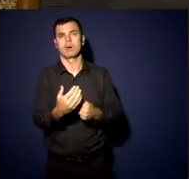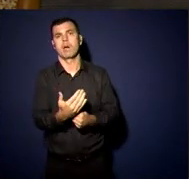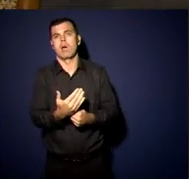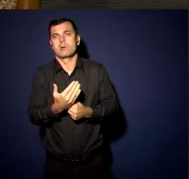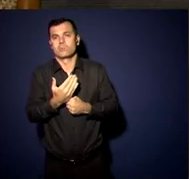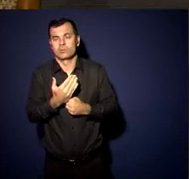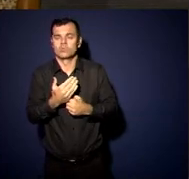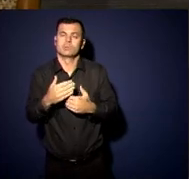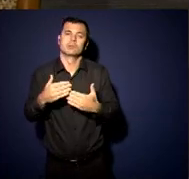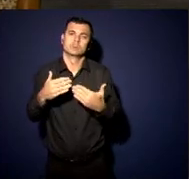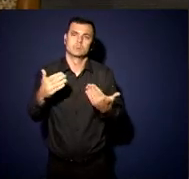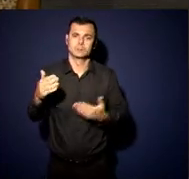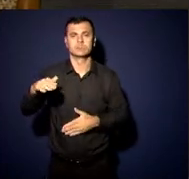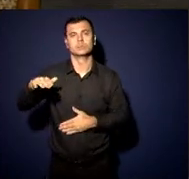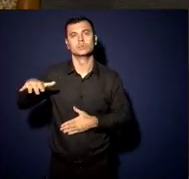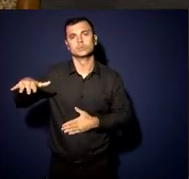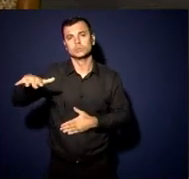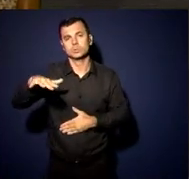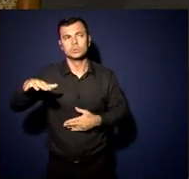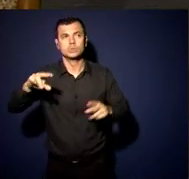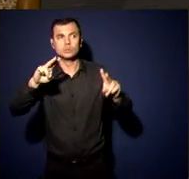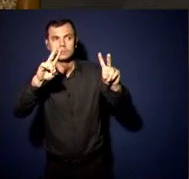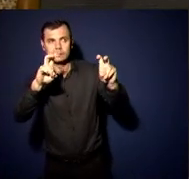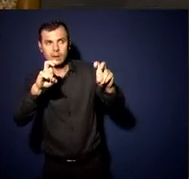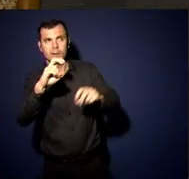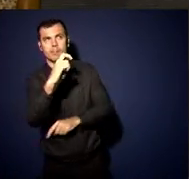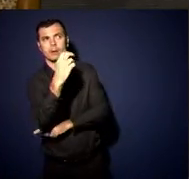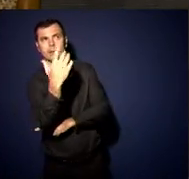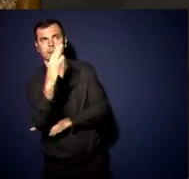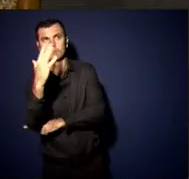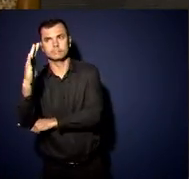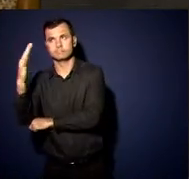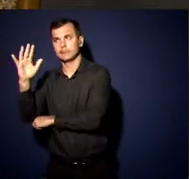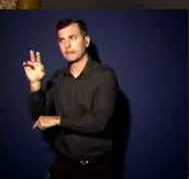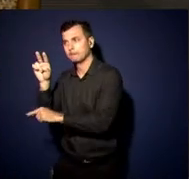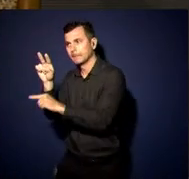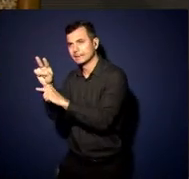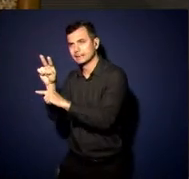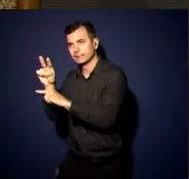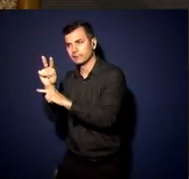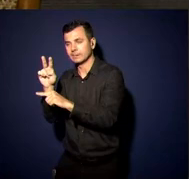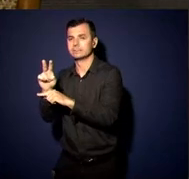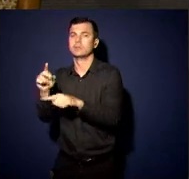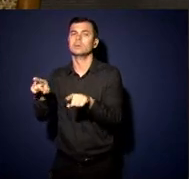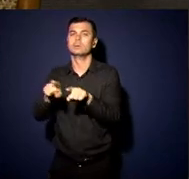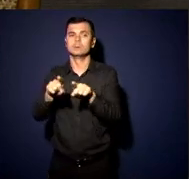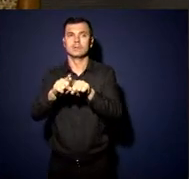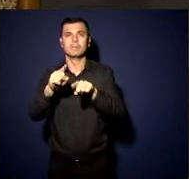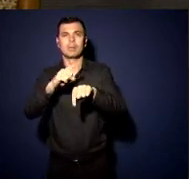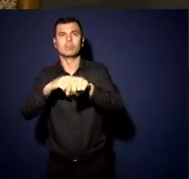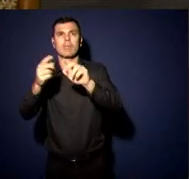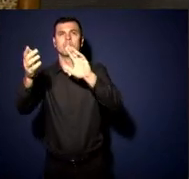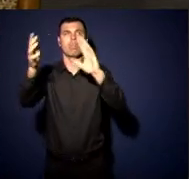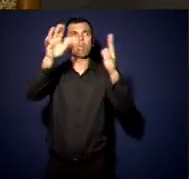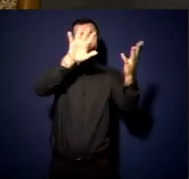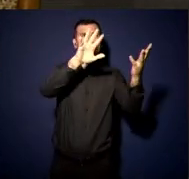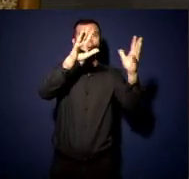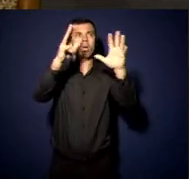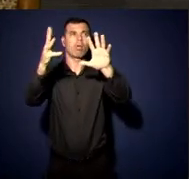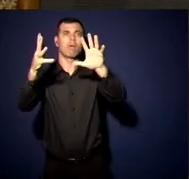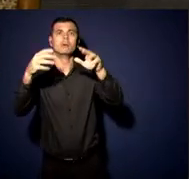aderência a pauta da preservação ambiental e do controle da mudança climática que são